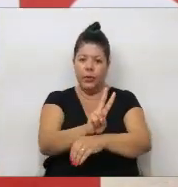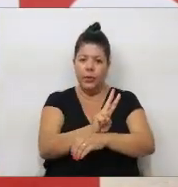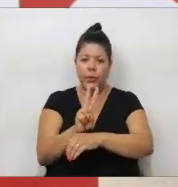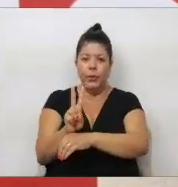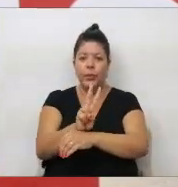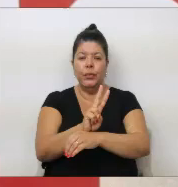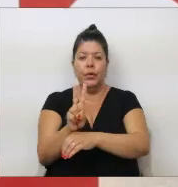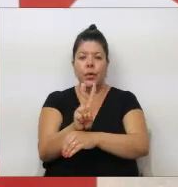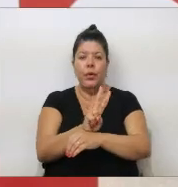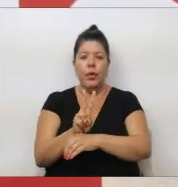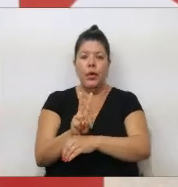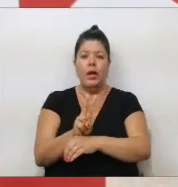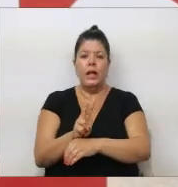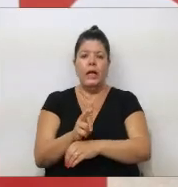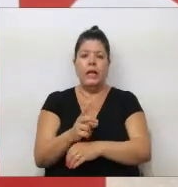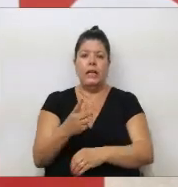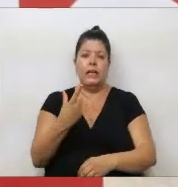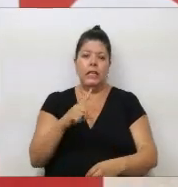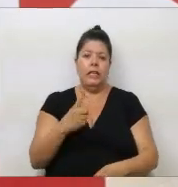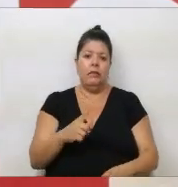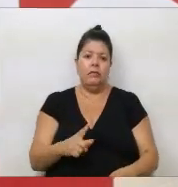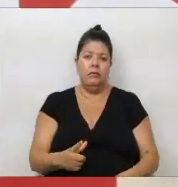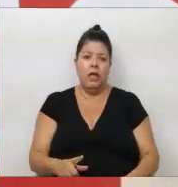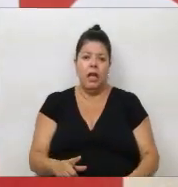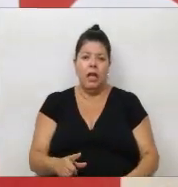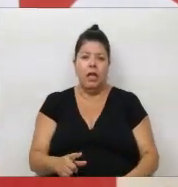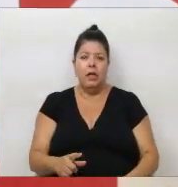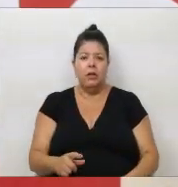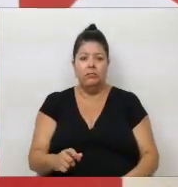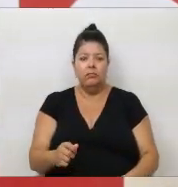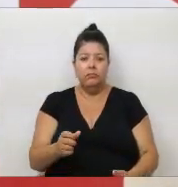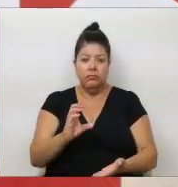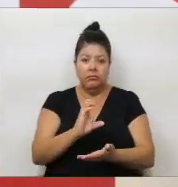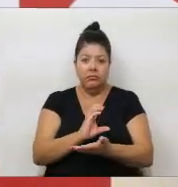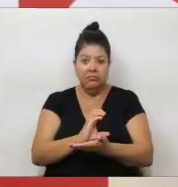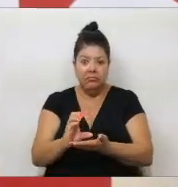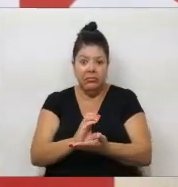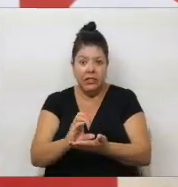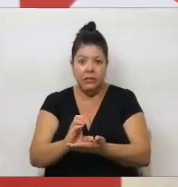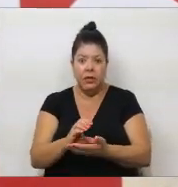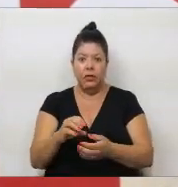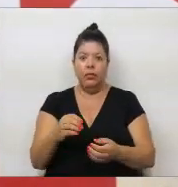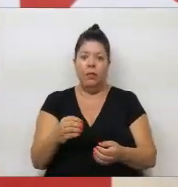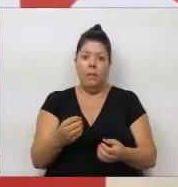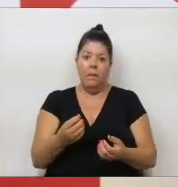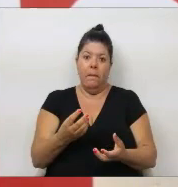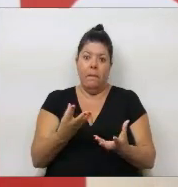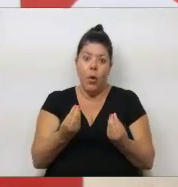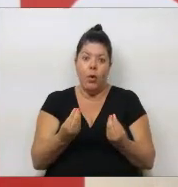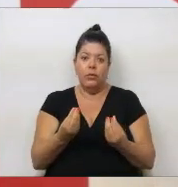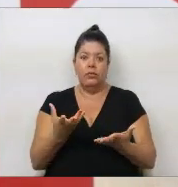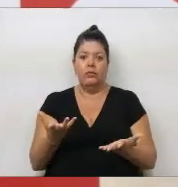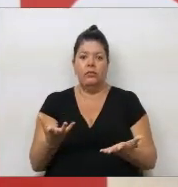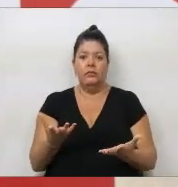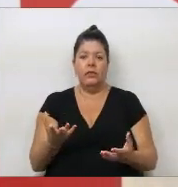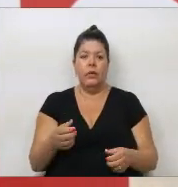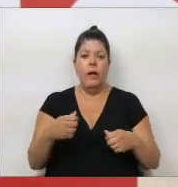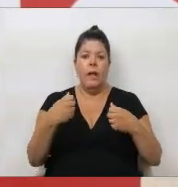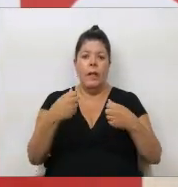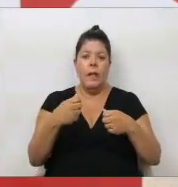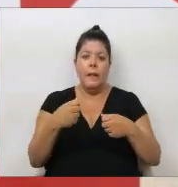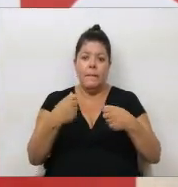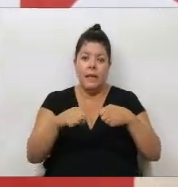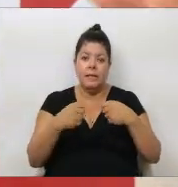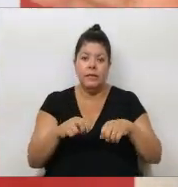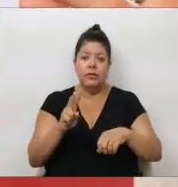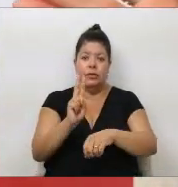de controle, para que não hajam abusos. Eu penso que nós temos que criar, por exemplo, o Parque dos Areais da